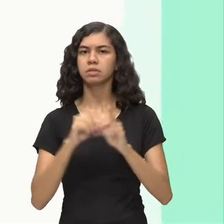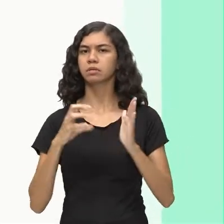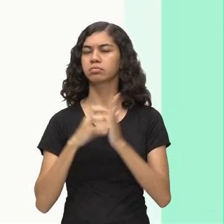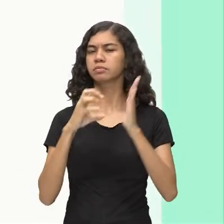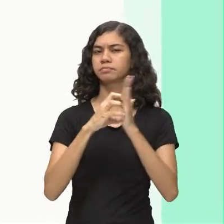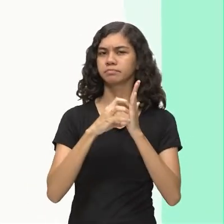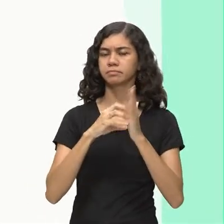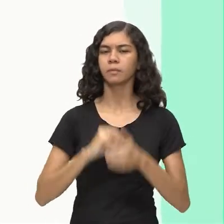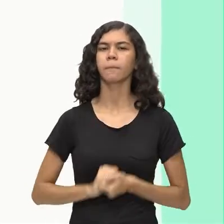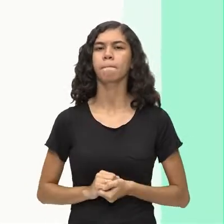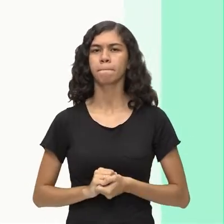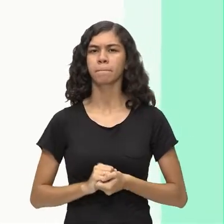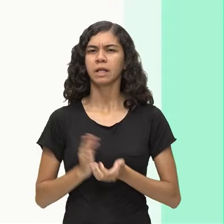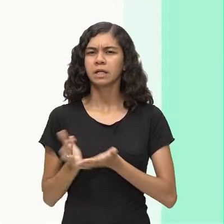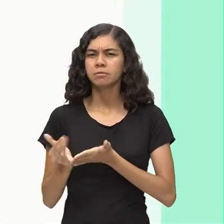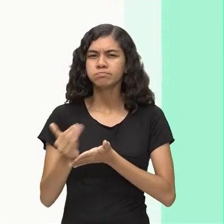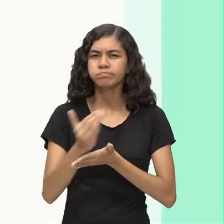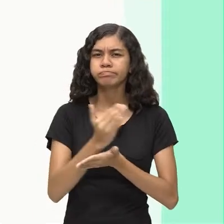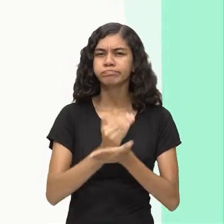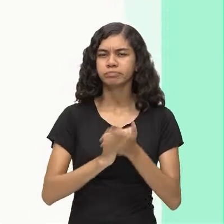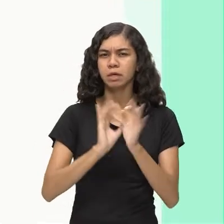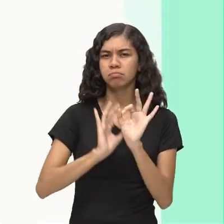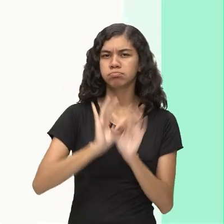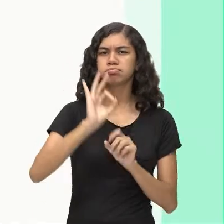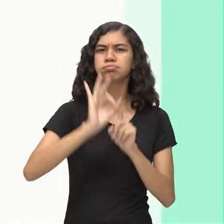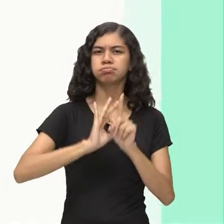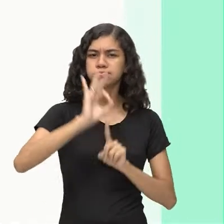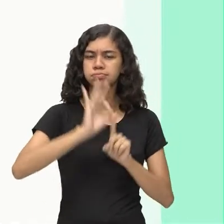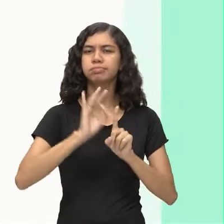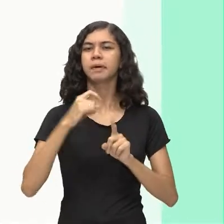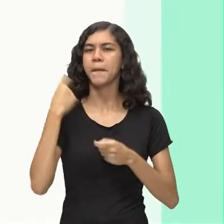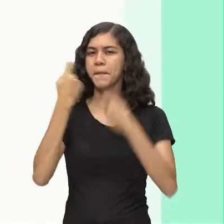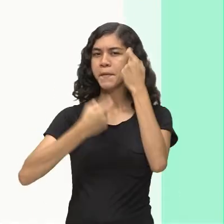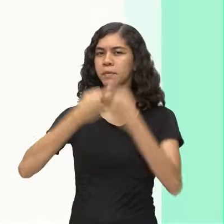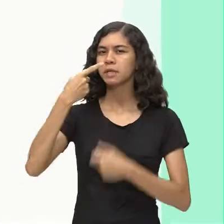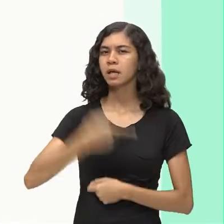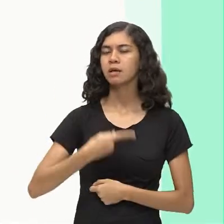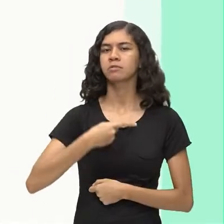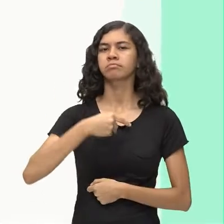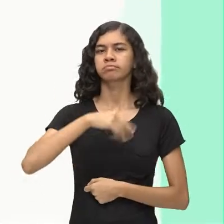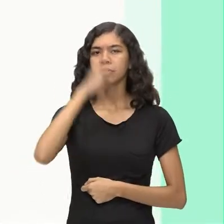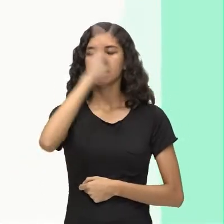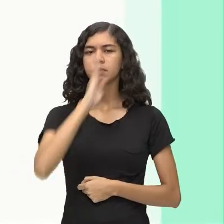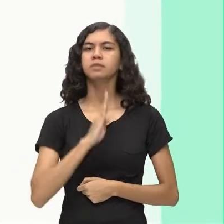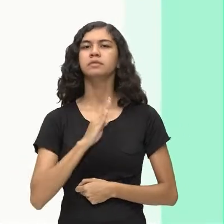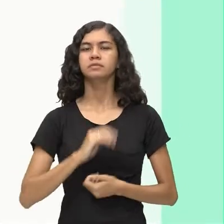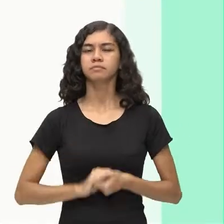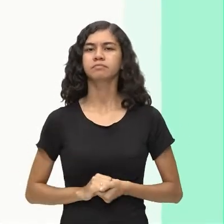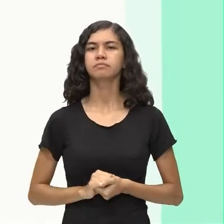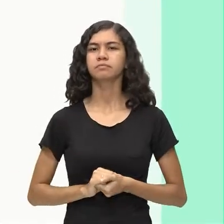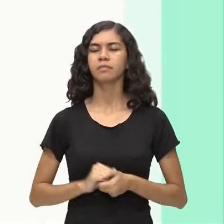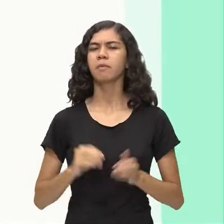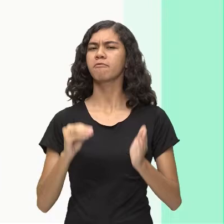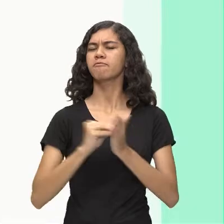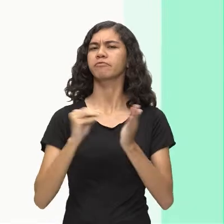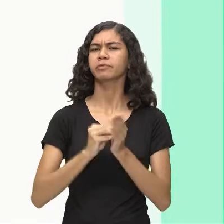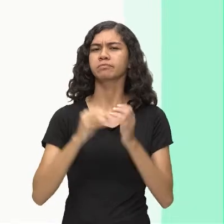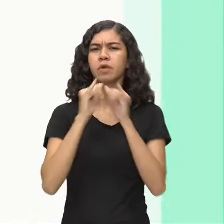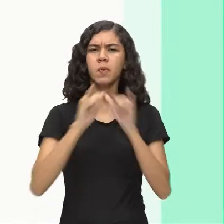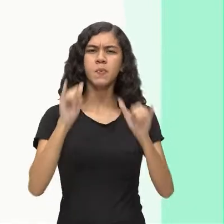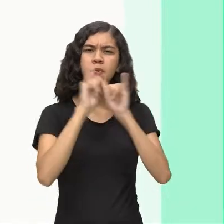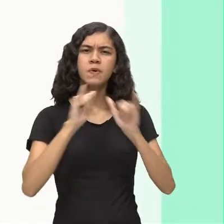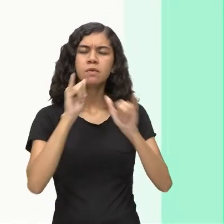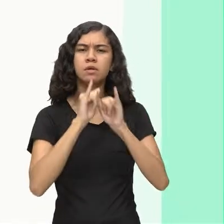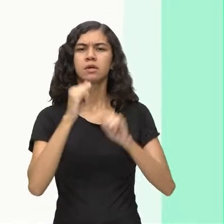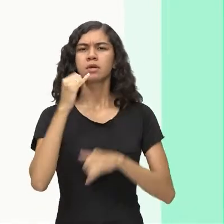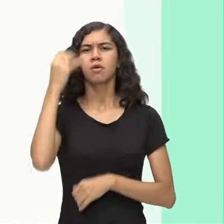crescimento preocupante nos últimos anos no Brasil. E aí a falta de ações de conscientização e prevenção foi um dos